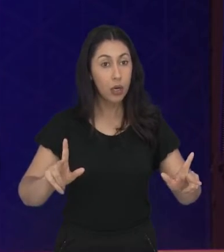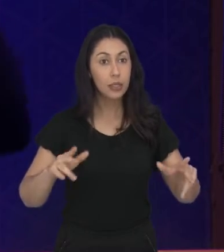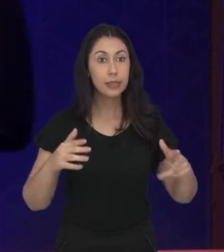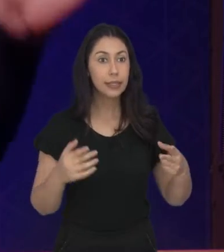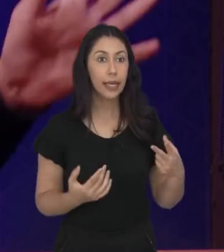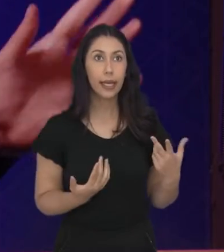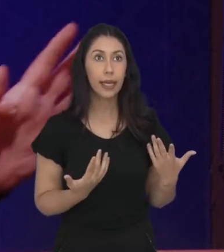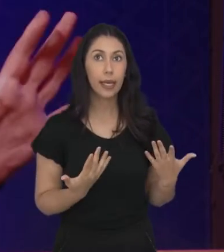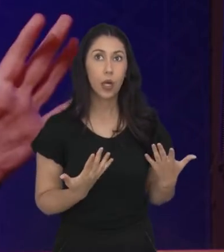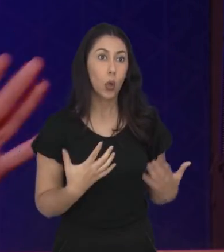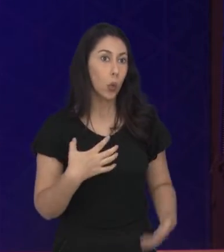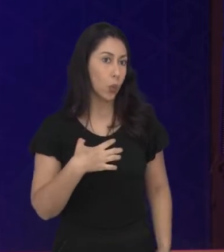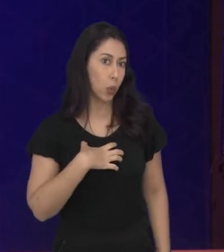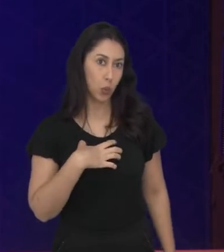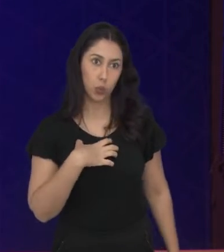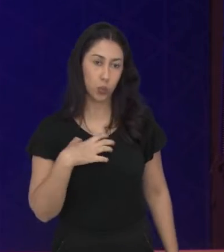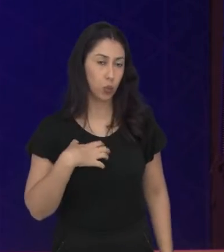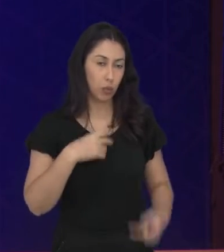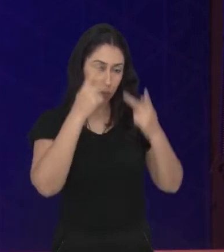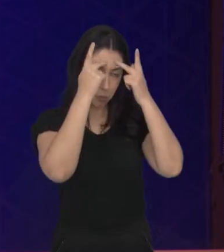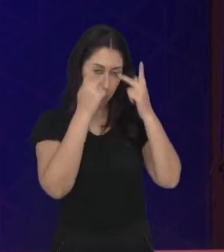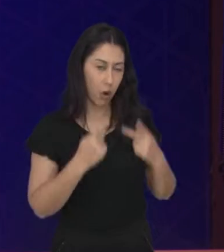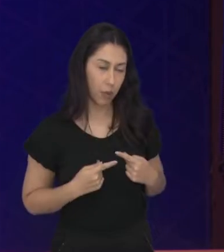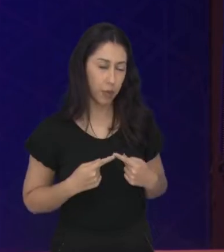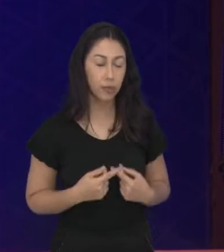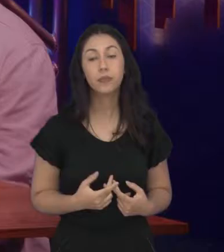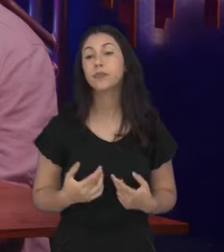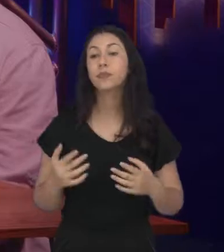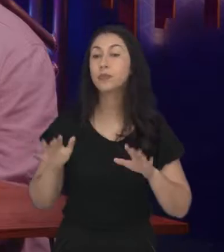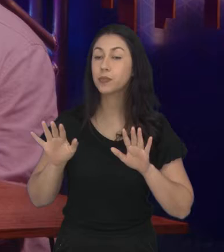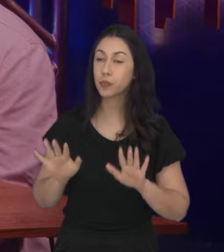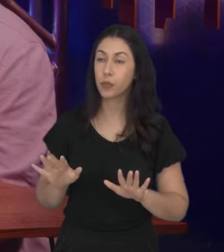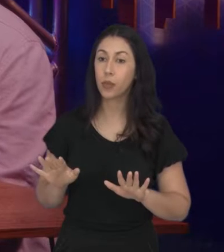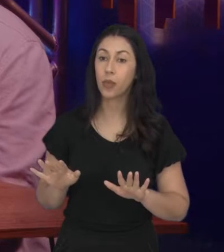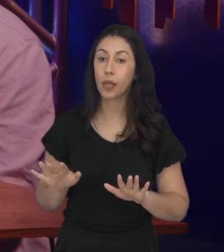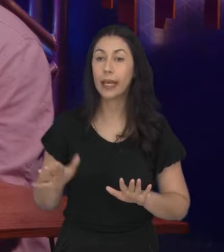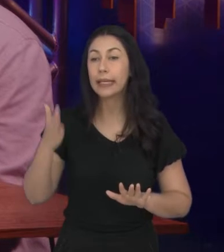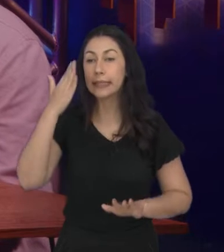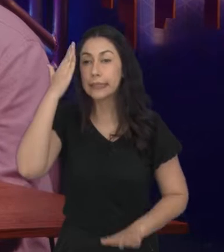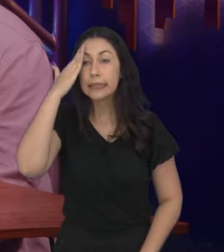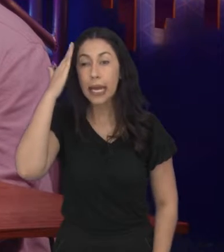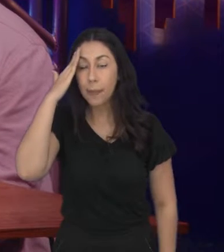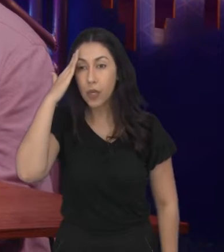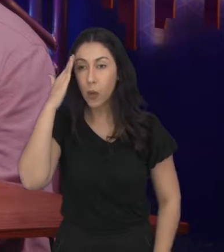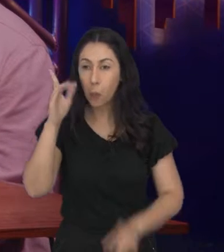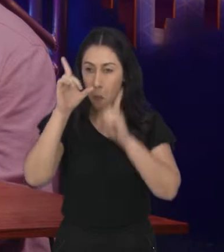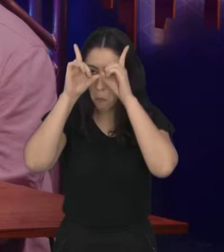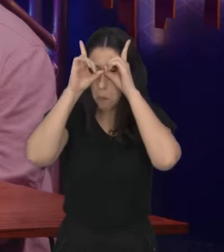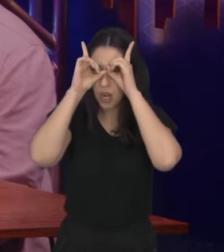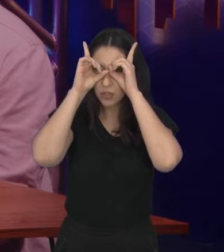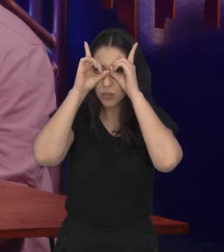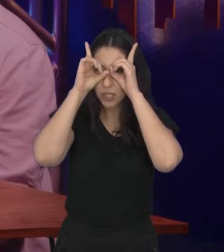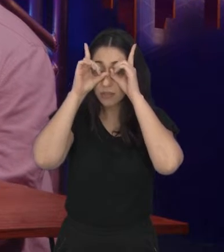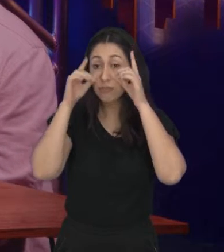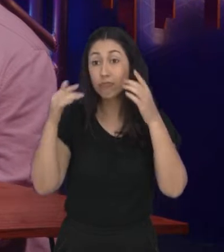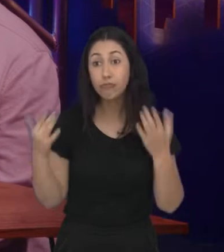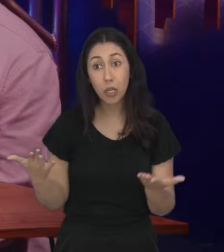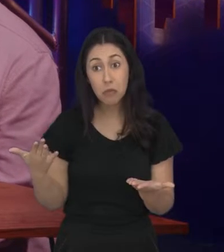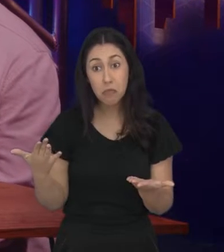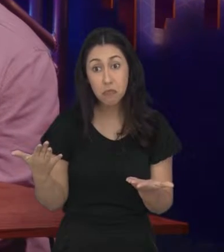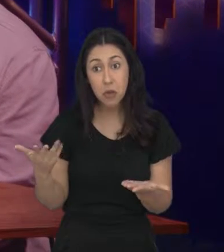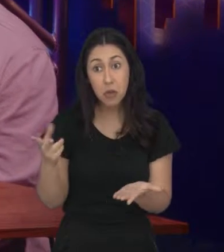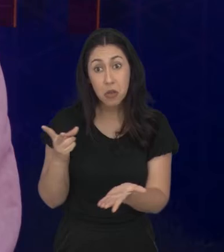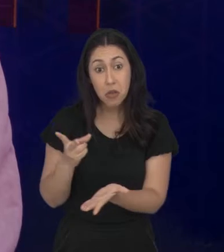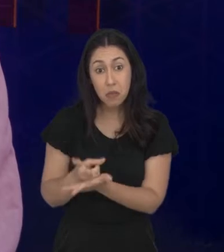próprio ciclo circadiano. Eu acho que é mais ou menos isso. É tipo assim, galera, sabe o Batman? O Batman, ele